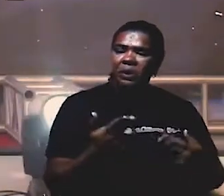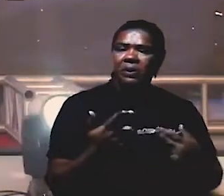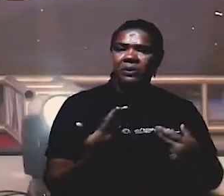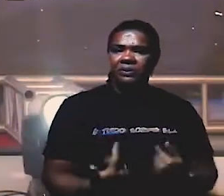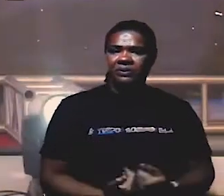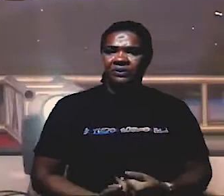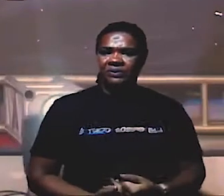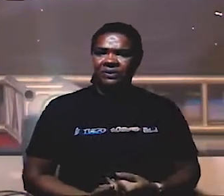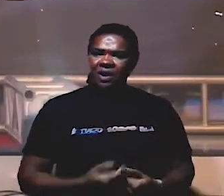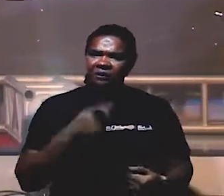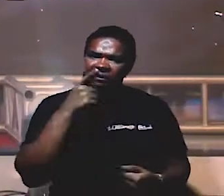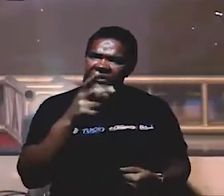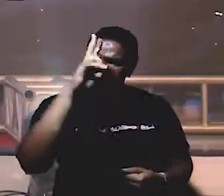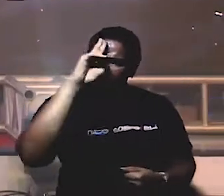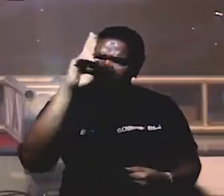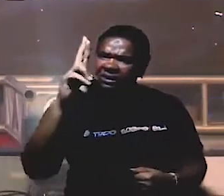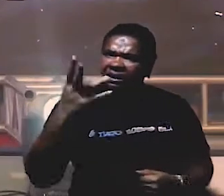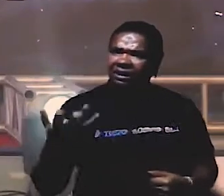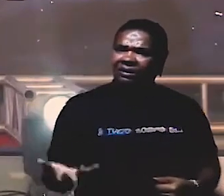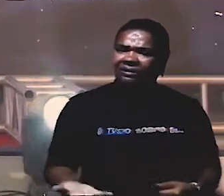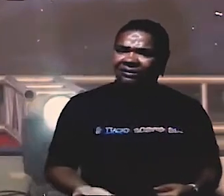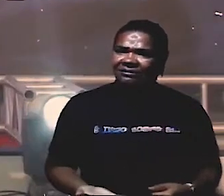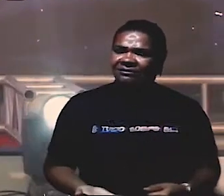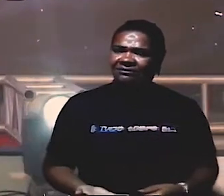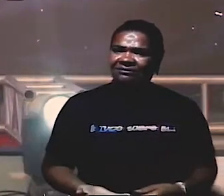Não está exagerando, não?